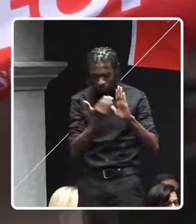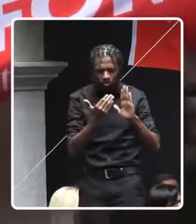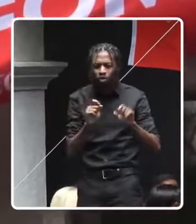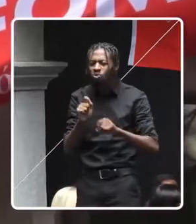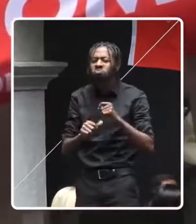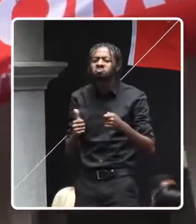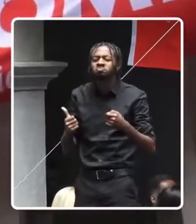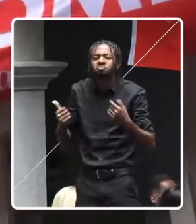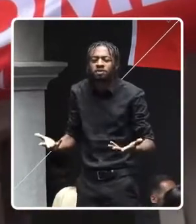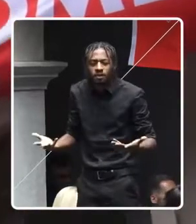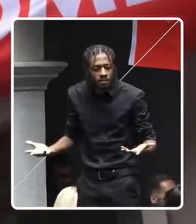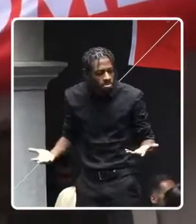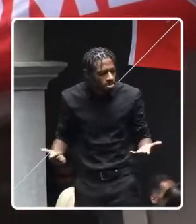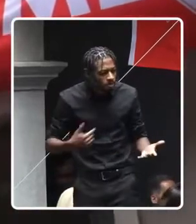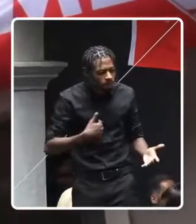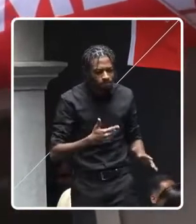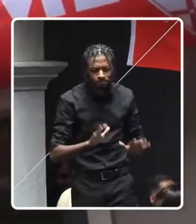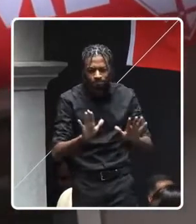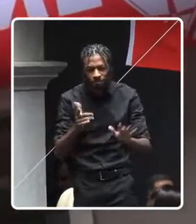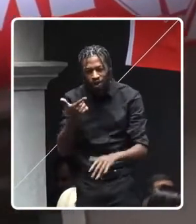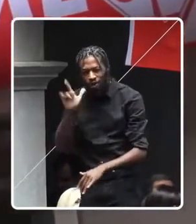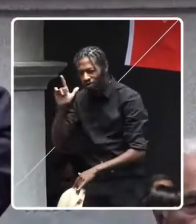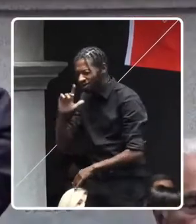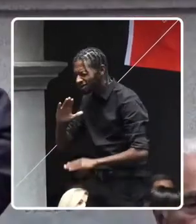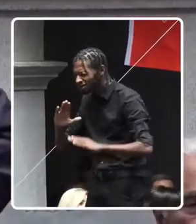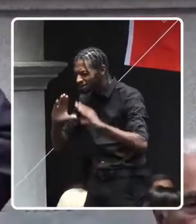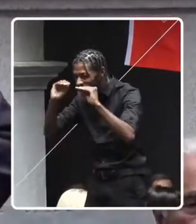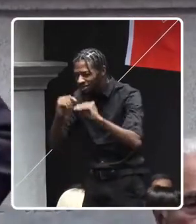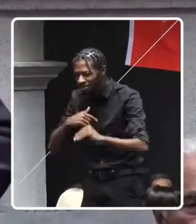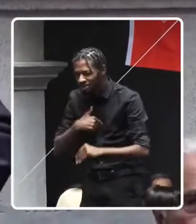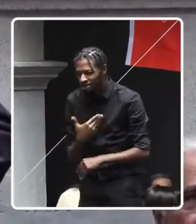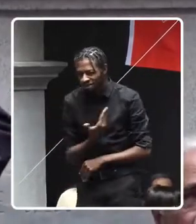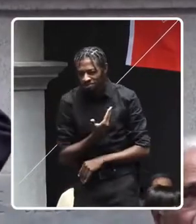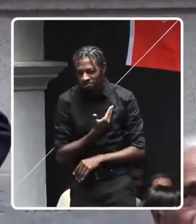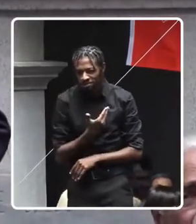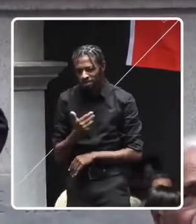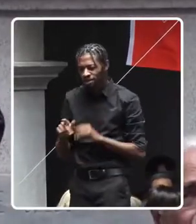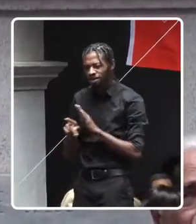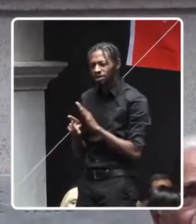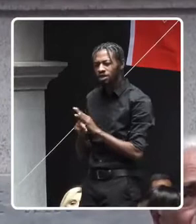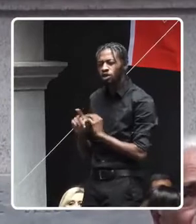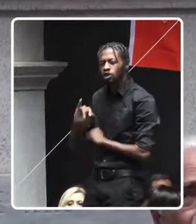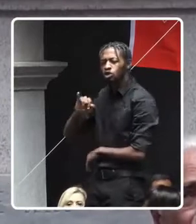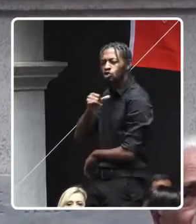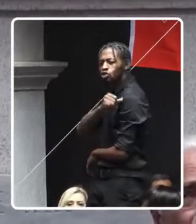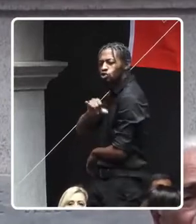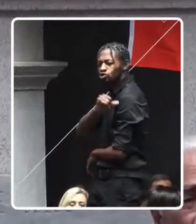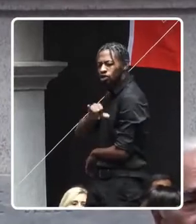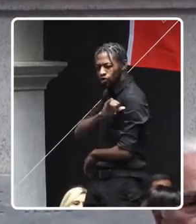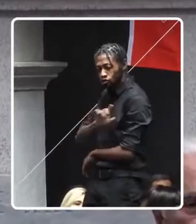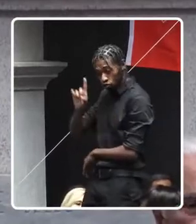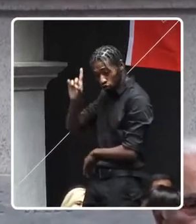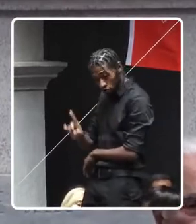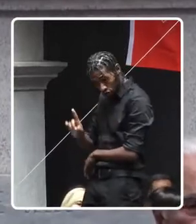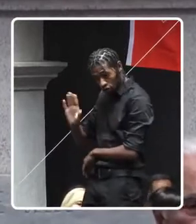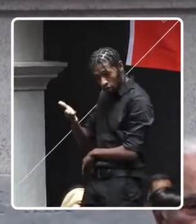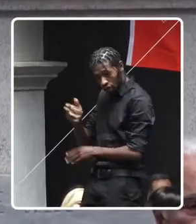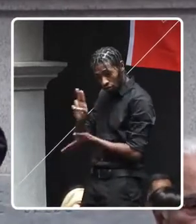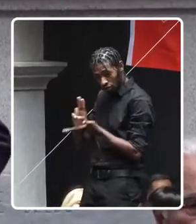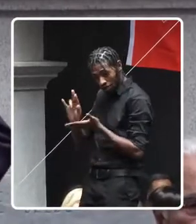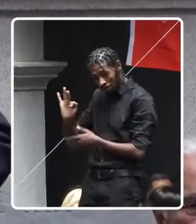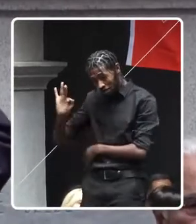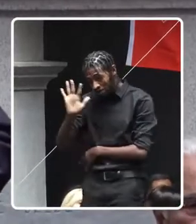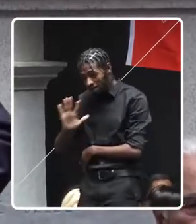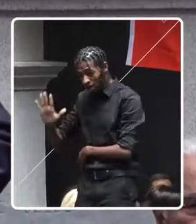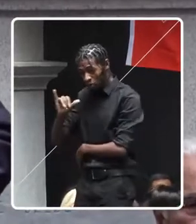Ontem à noite, uma colega do Rio de Janeiro, professora da Universidade Federal do Rio de Janeiro, foi diretora da Universidade Federal do Rio de Janeiro e que